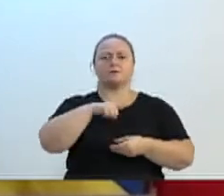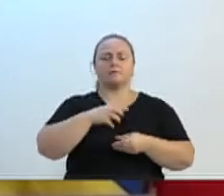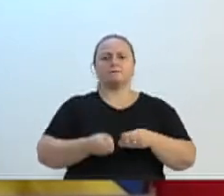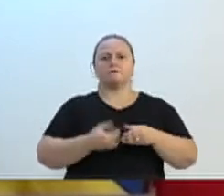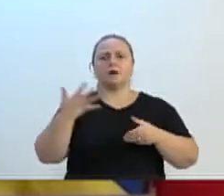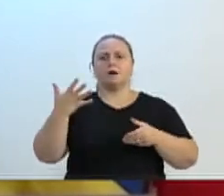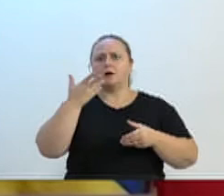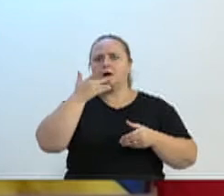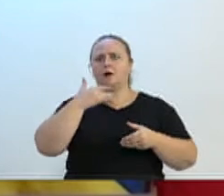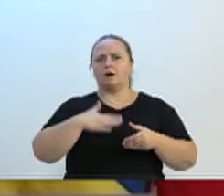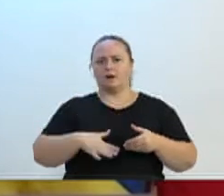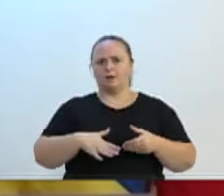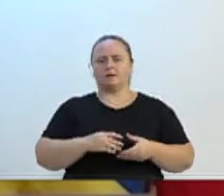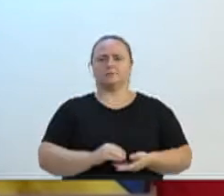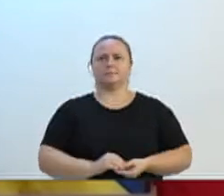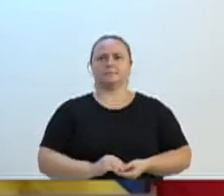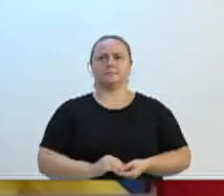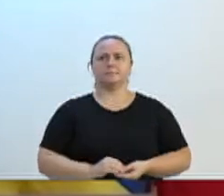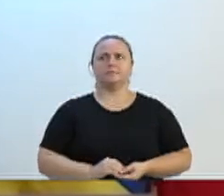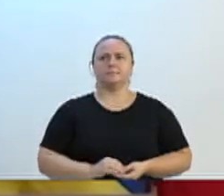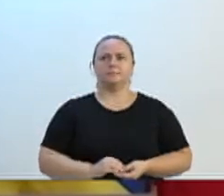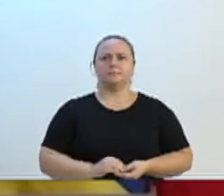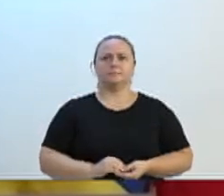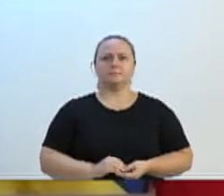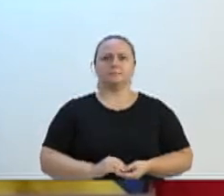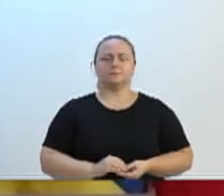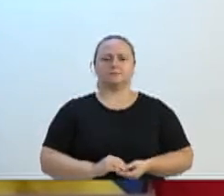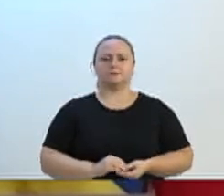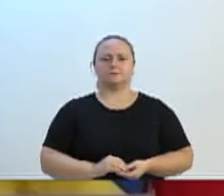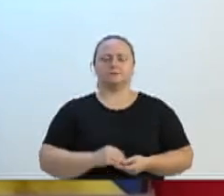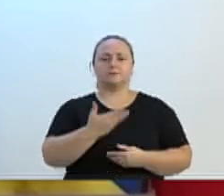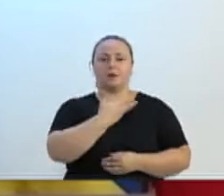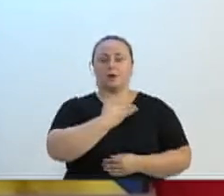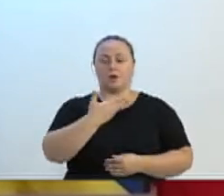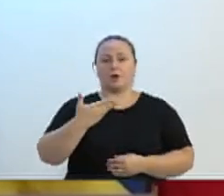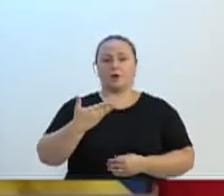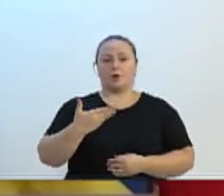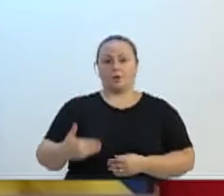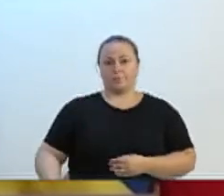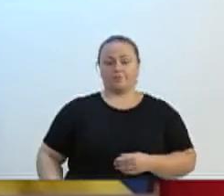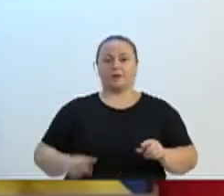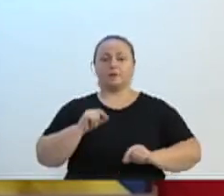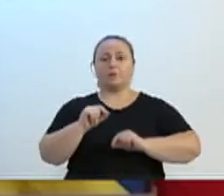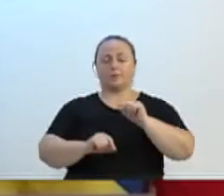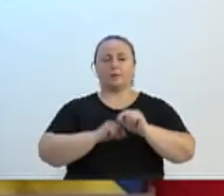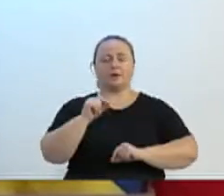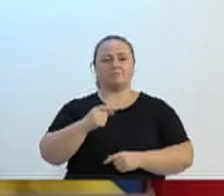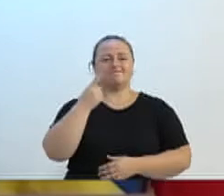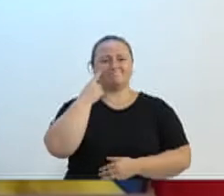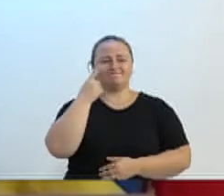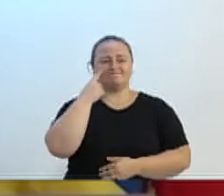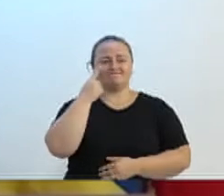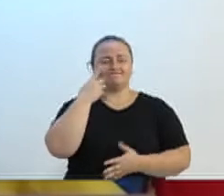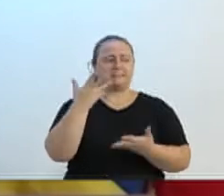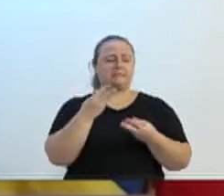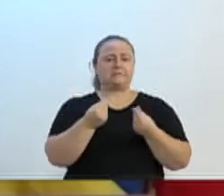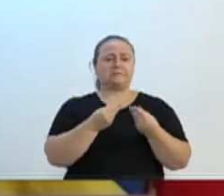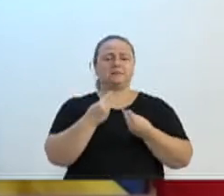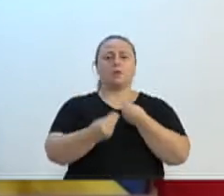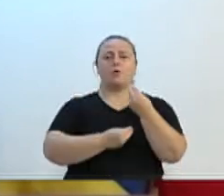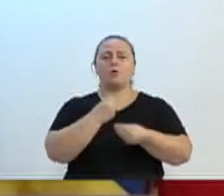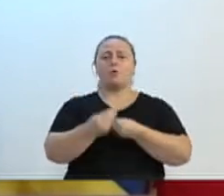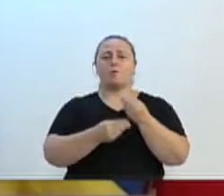Necessitamos que o governo encontre formas de incentivo de políticas de crédito adequadas às escolas de pequeno e médio